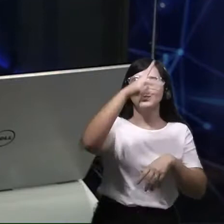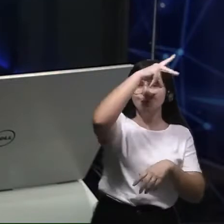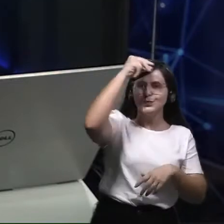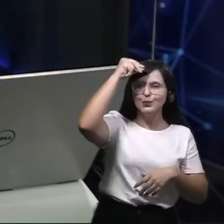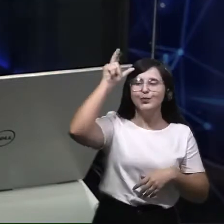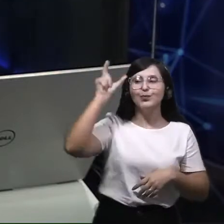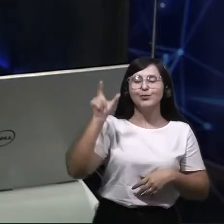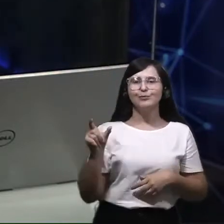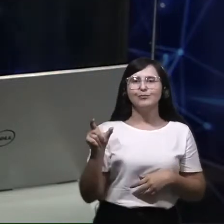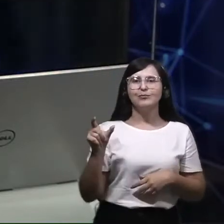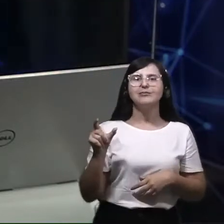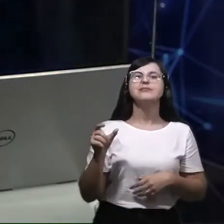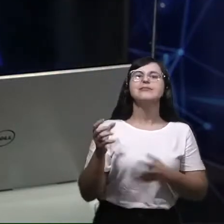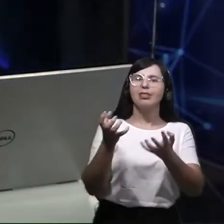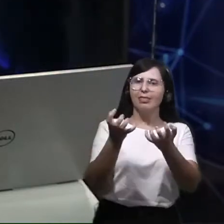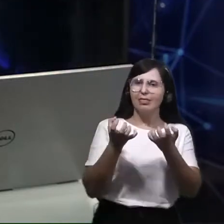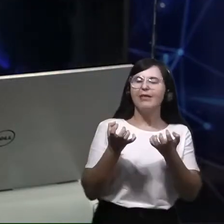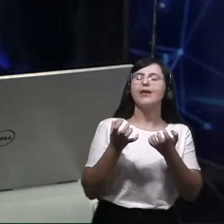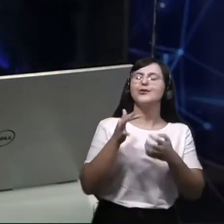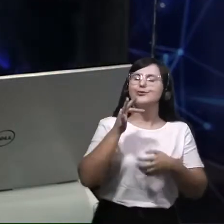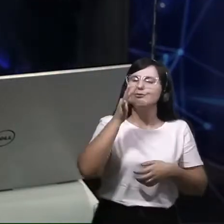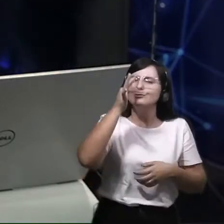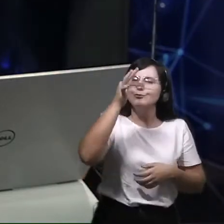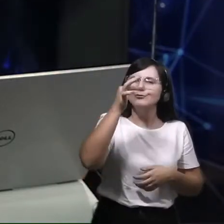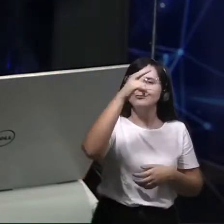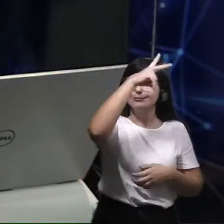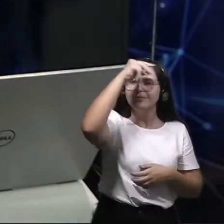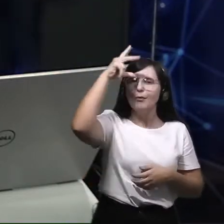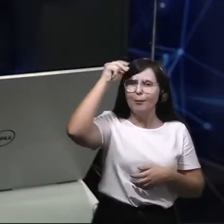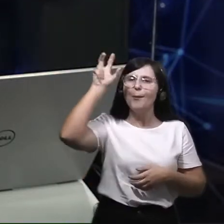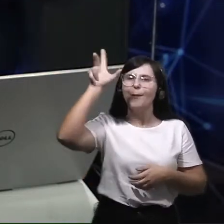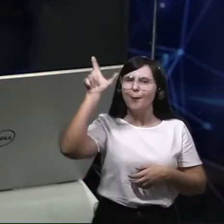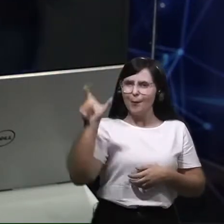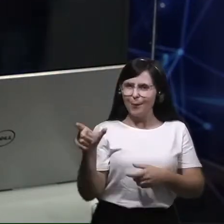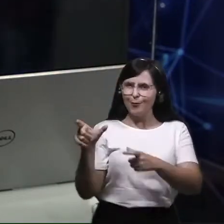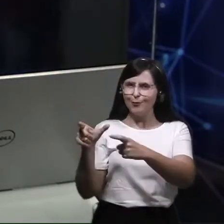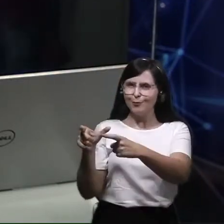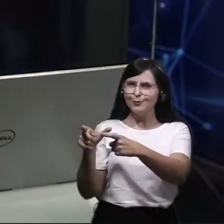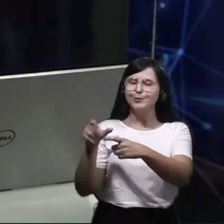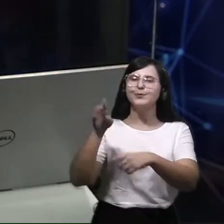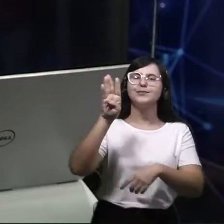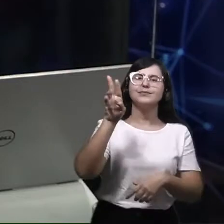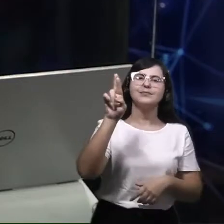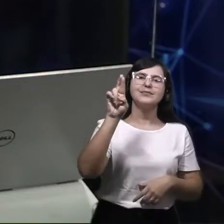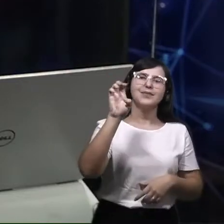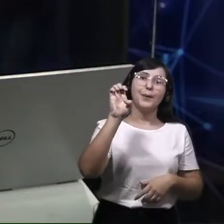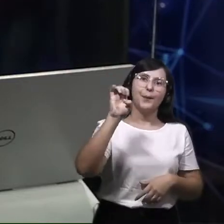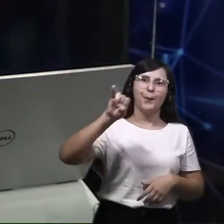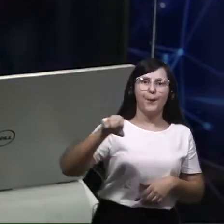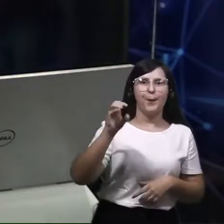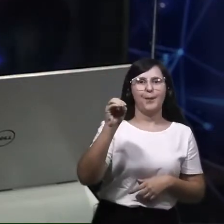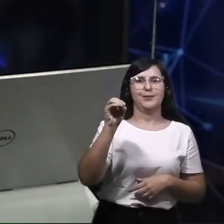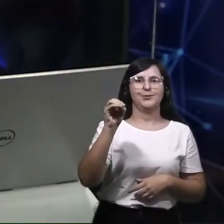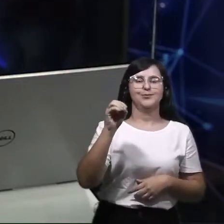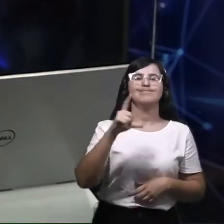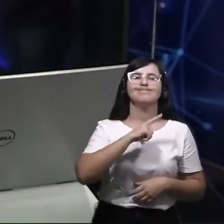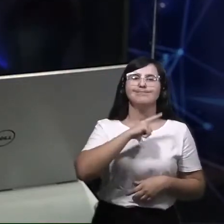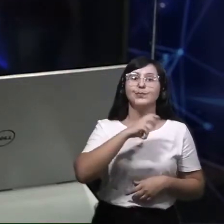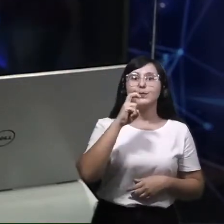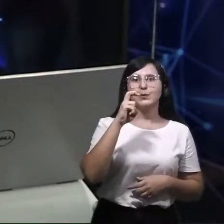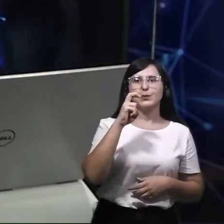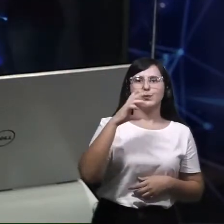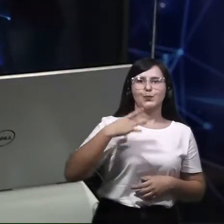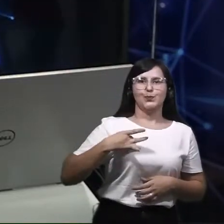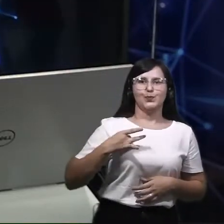debate. Estamos com foco hoje na região de Brejo da Madre de Deus, né? Estamos tendo aqui a presença dos 5 candidatos de Brejo da Madre de Deus.